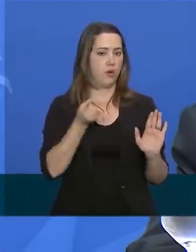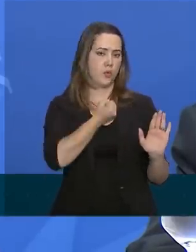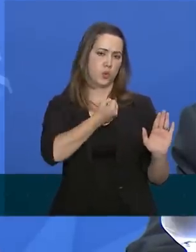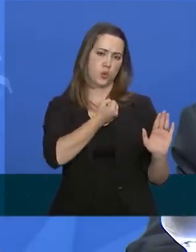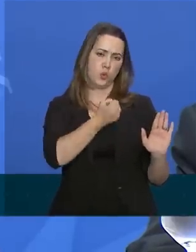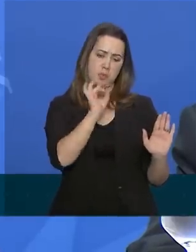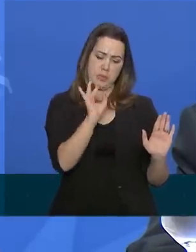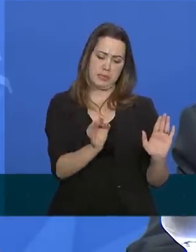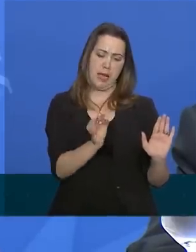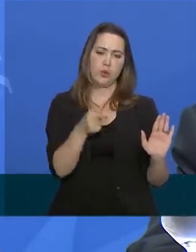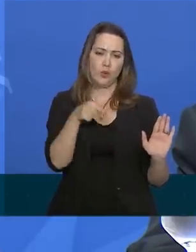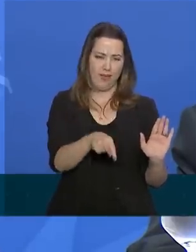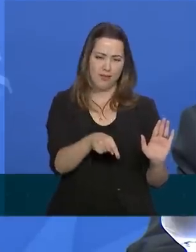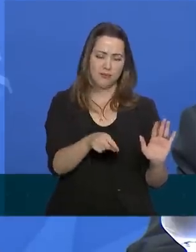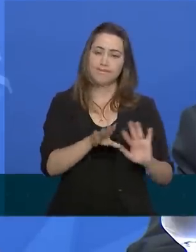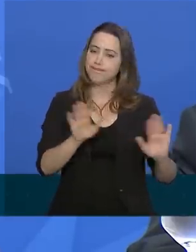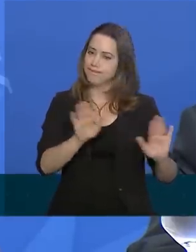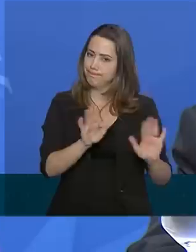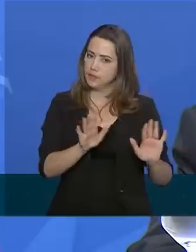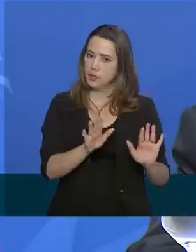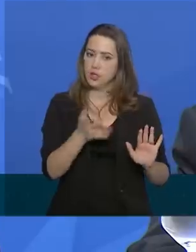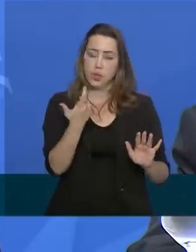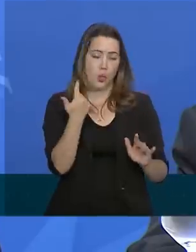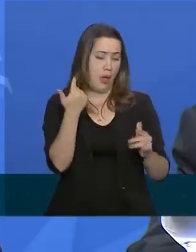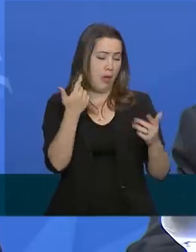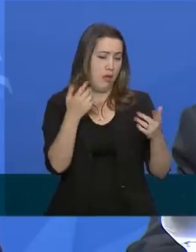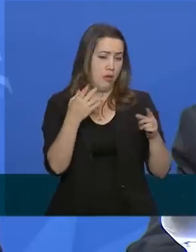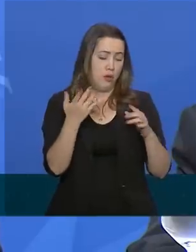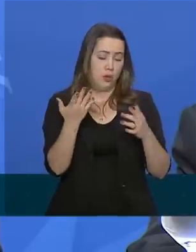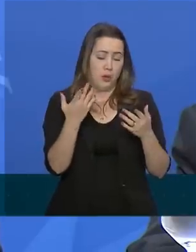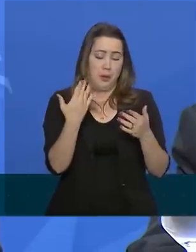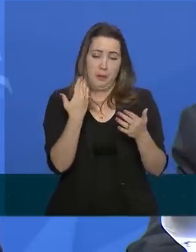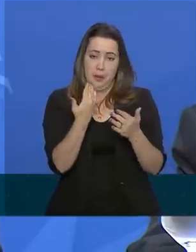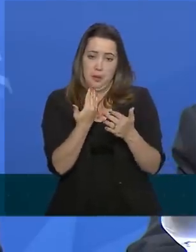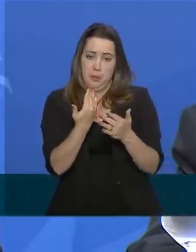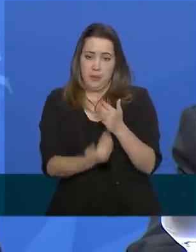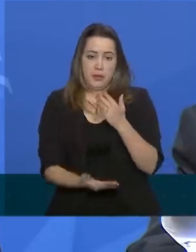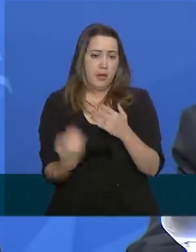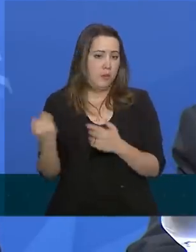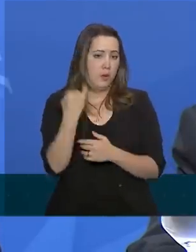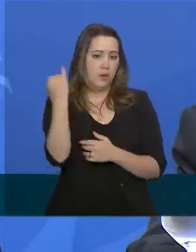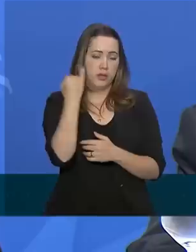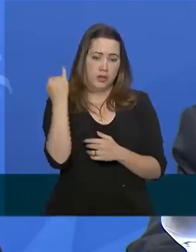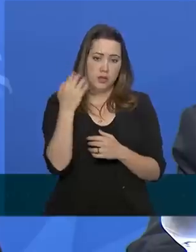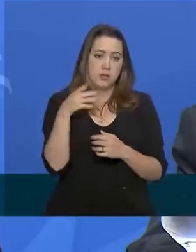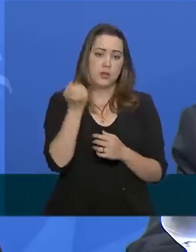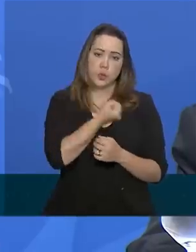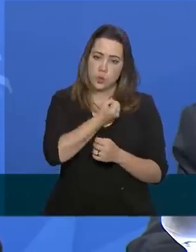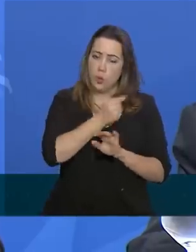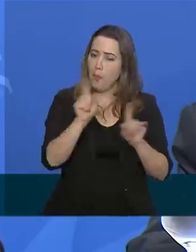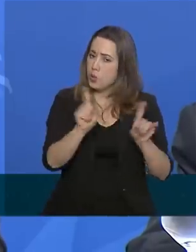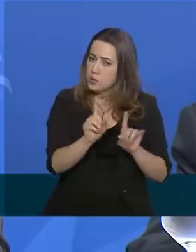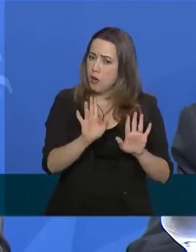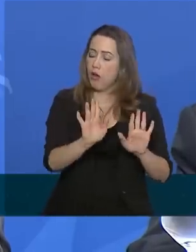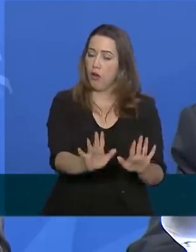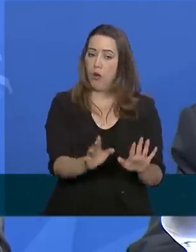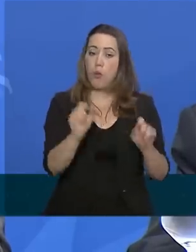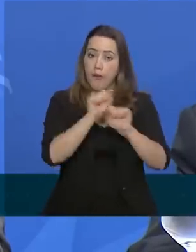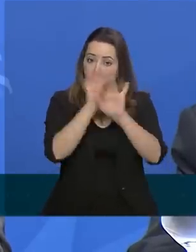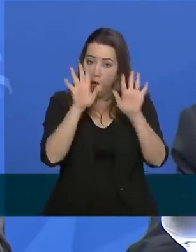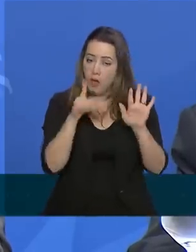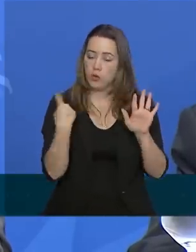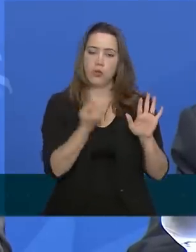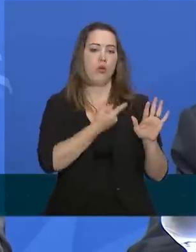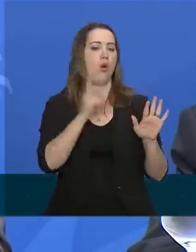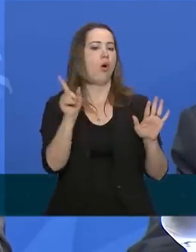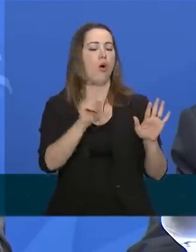são exatamente aqueles para desqualificar a análise do da questão do desmatamento não fique claro que nós não